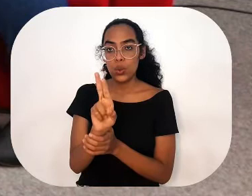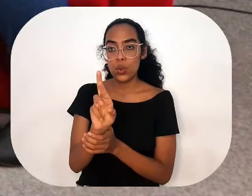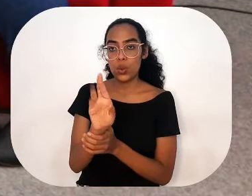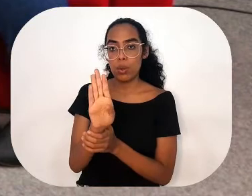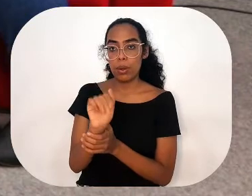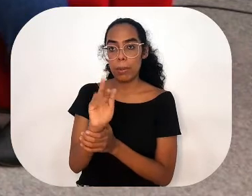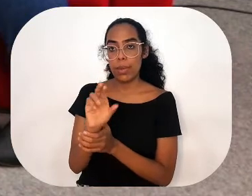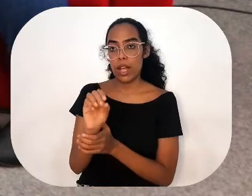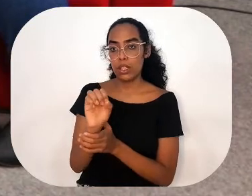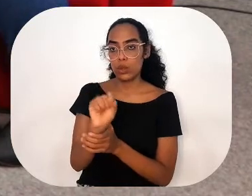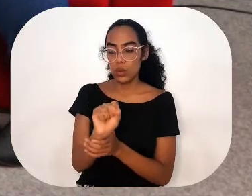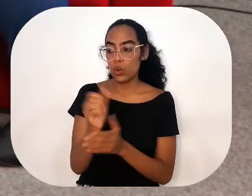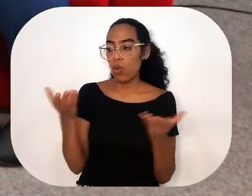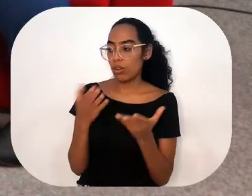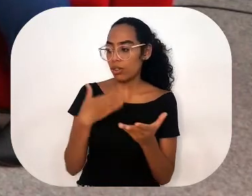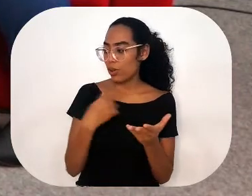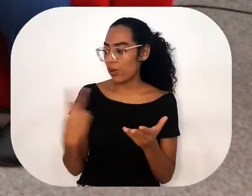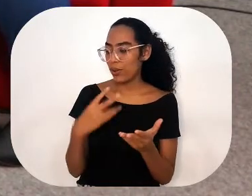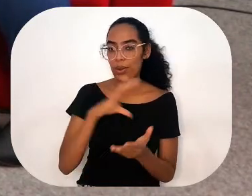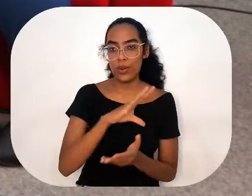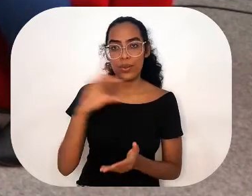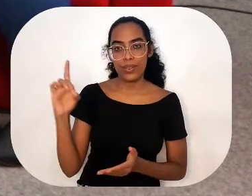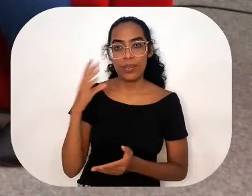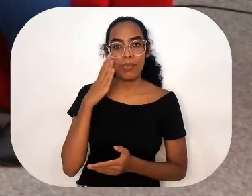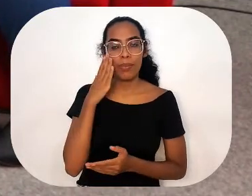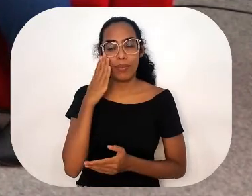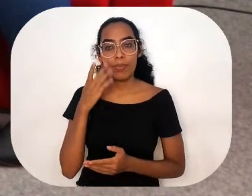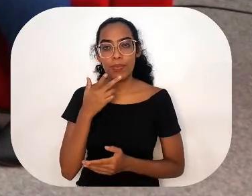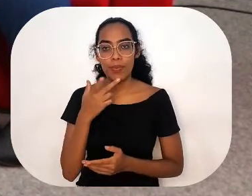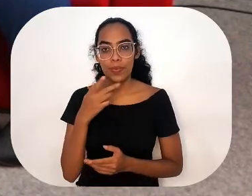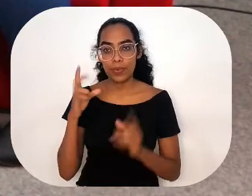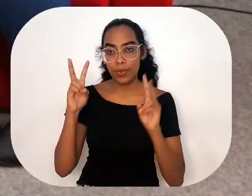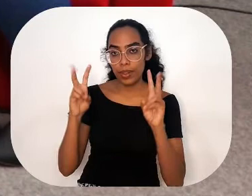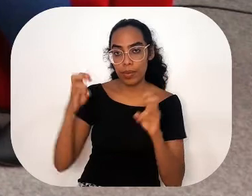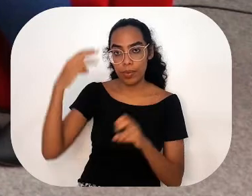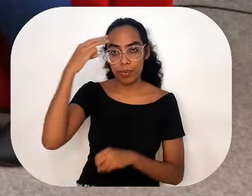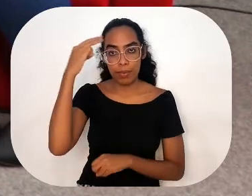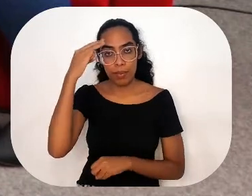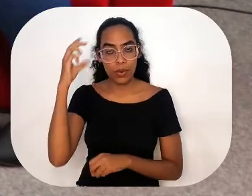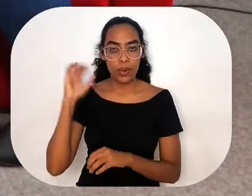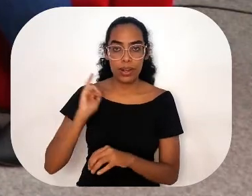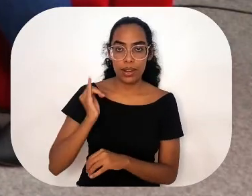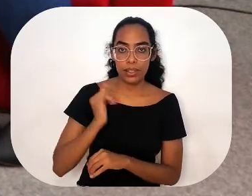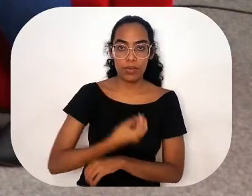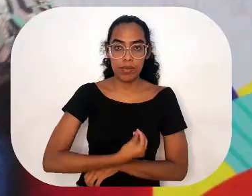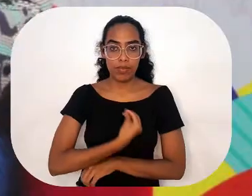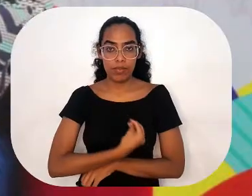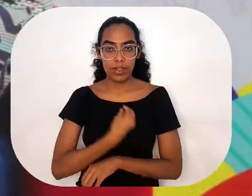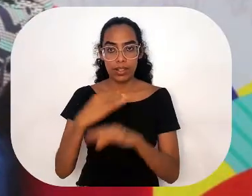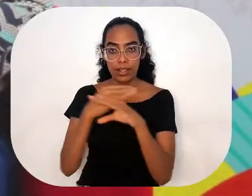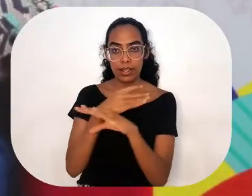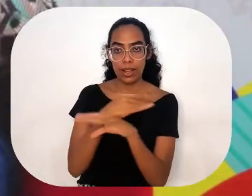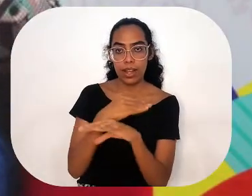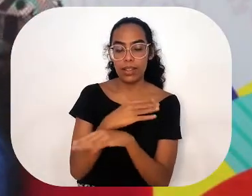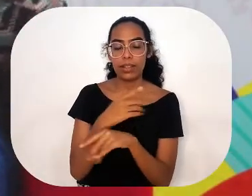mesmo em dois departamentos diferentes tratando de temas sobre narrativas sobre memórias sobre a vida